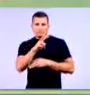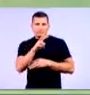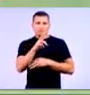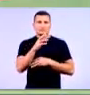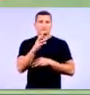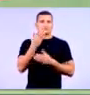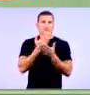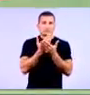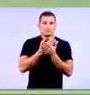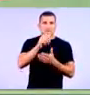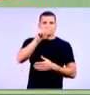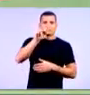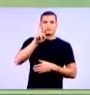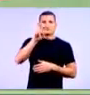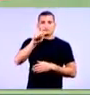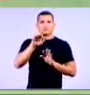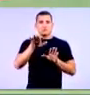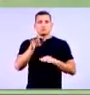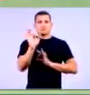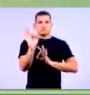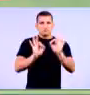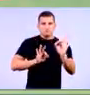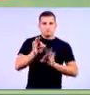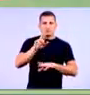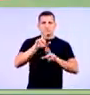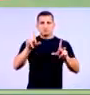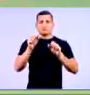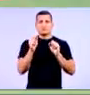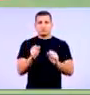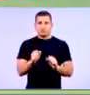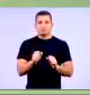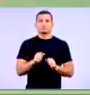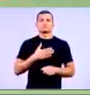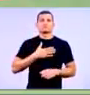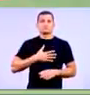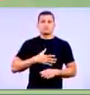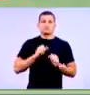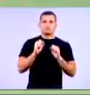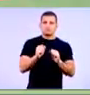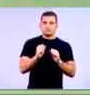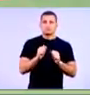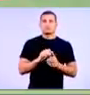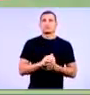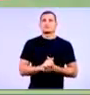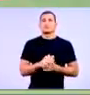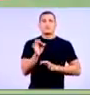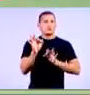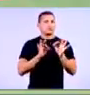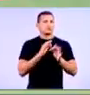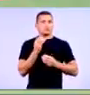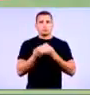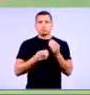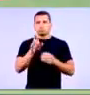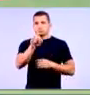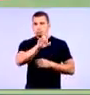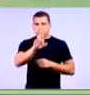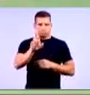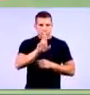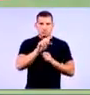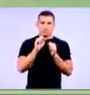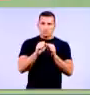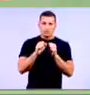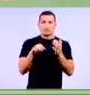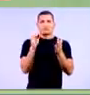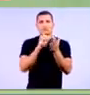ambiente. Mas eu posso organizar diferente, professora? Posso, tranquilamente. Posso organizar da forma que eu quiser. Eu posso colocar